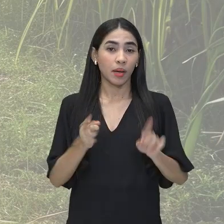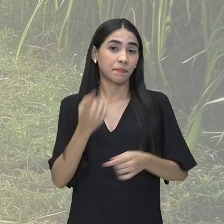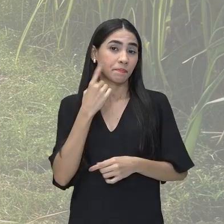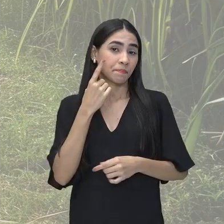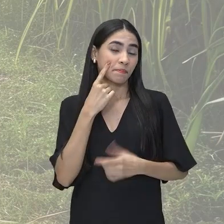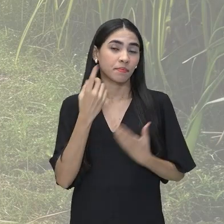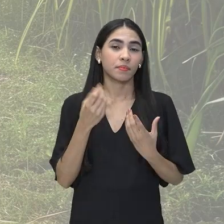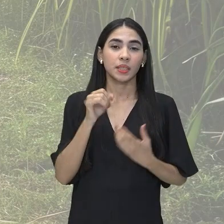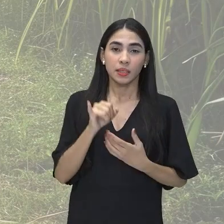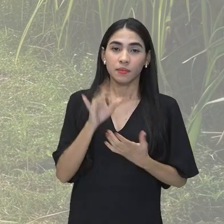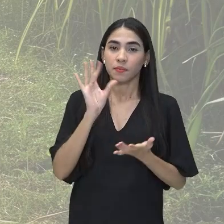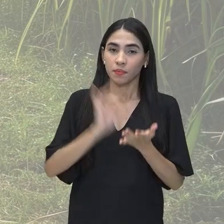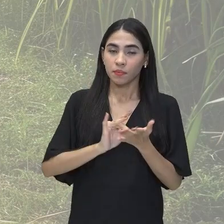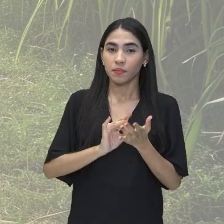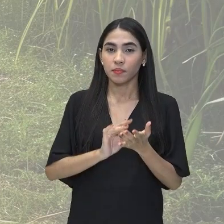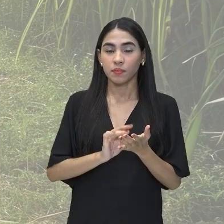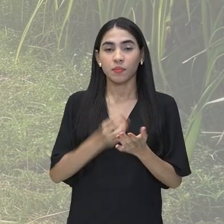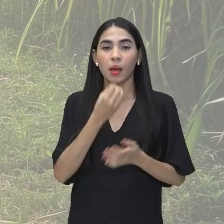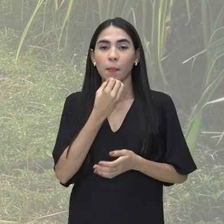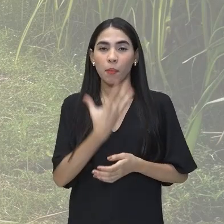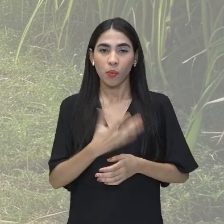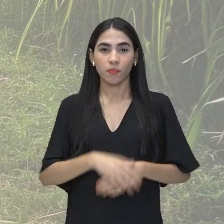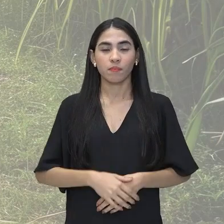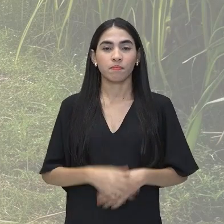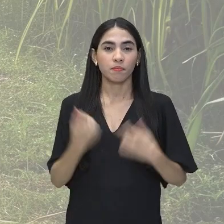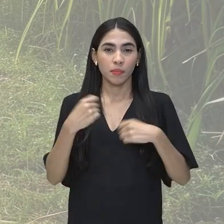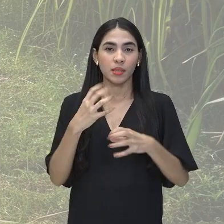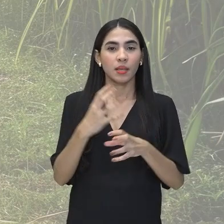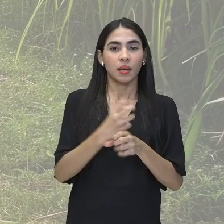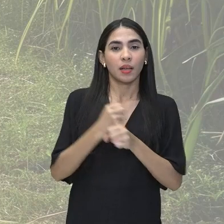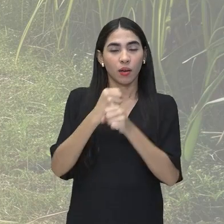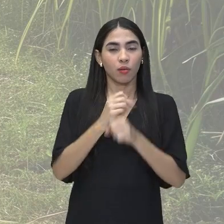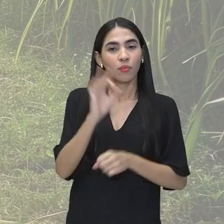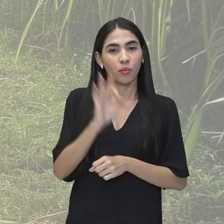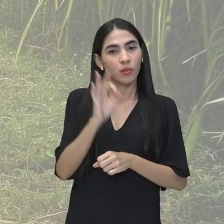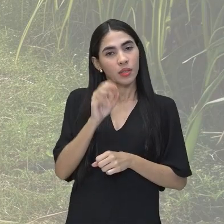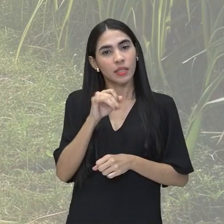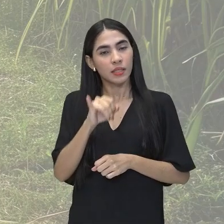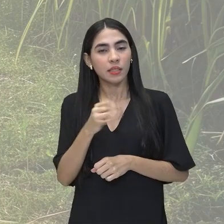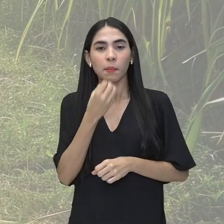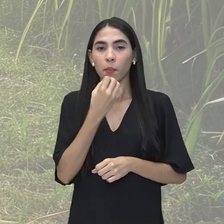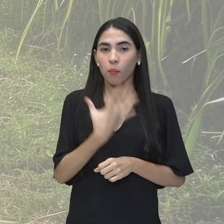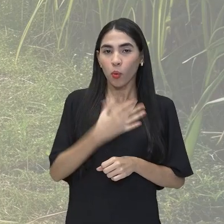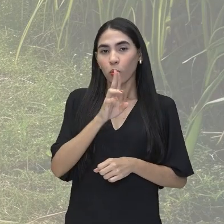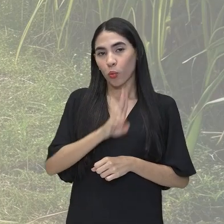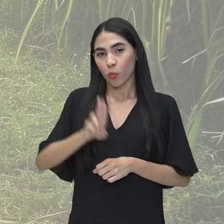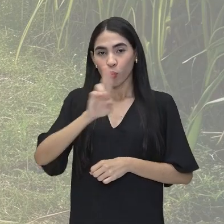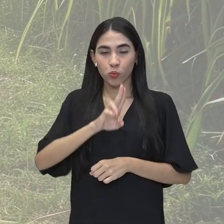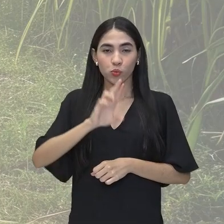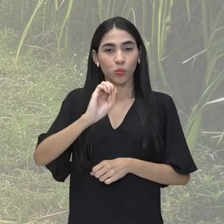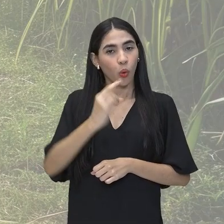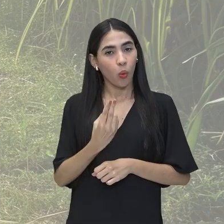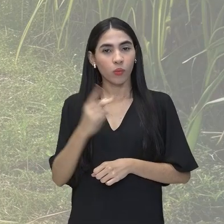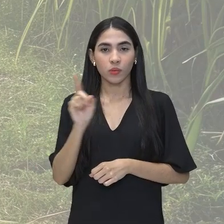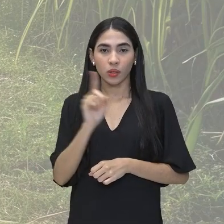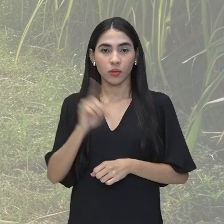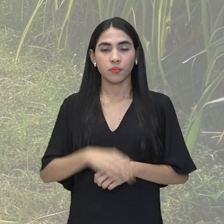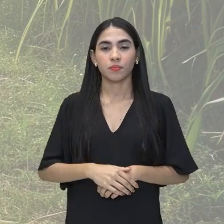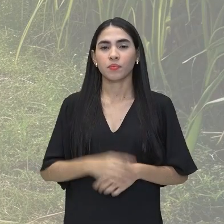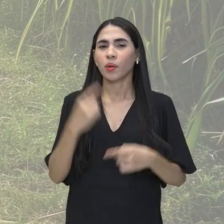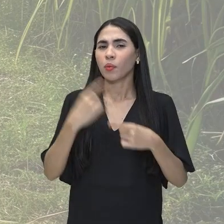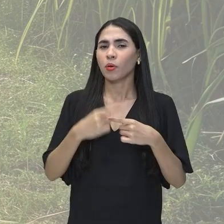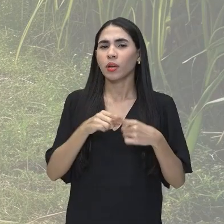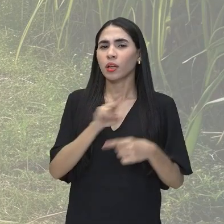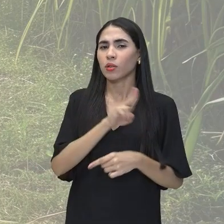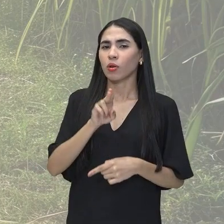se realmente ele está viável. A gente tem que fazer um cálculo, uma porcentagem aí para ver se vale a pena o uso dele ou não. E ele pode, por que que ele é